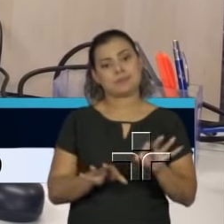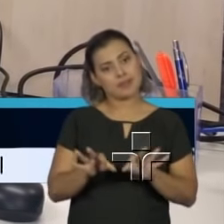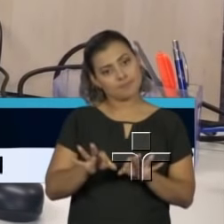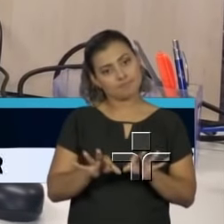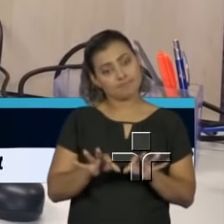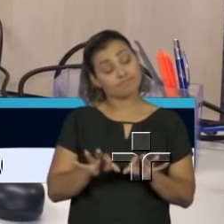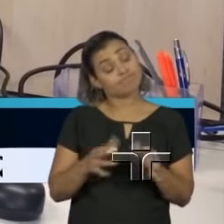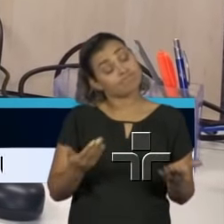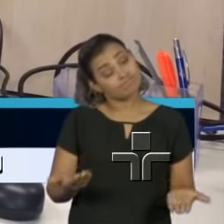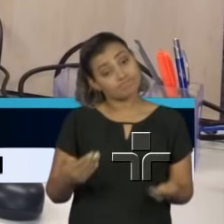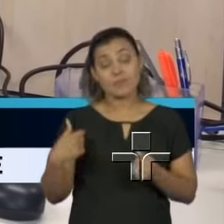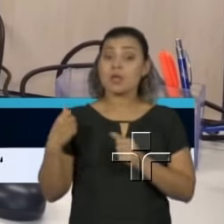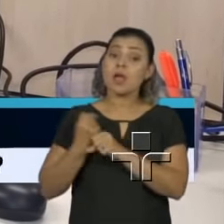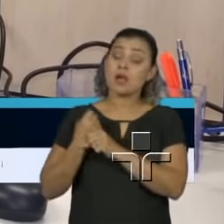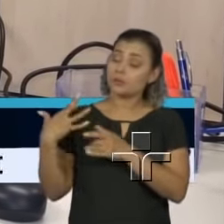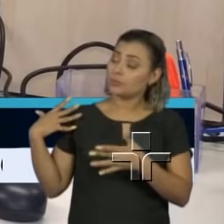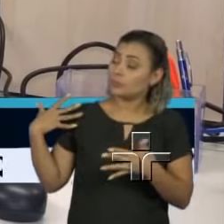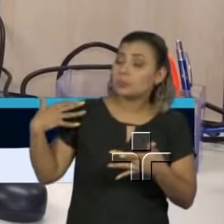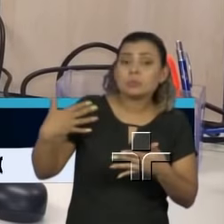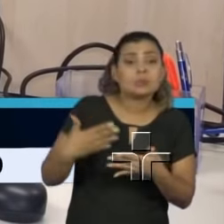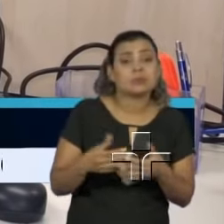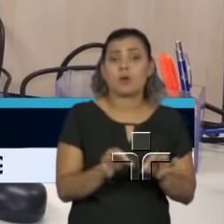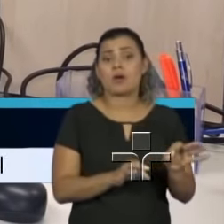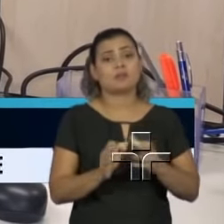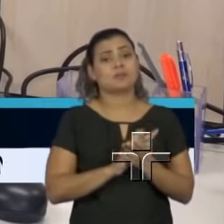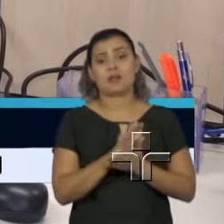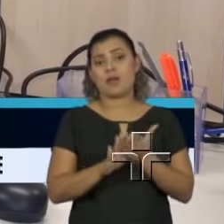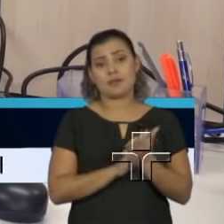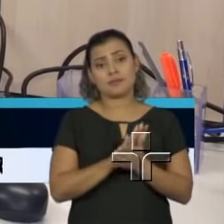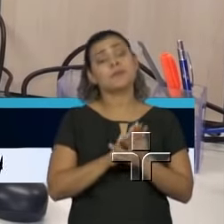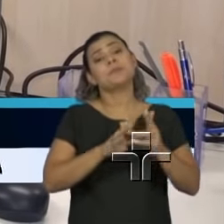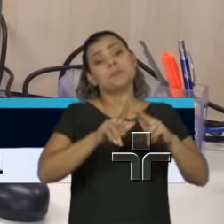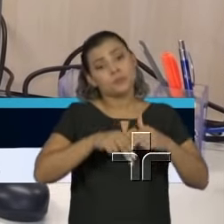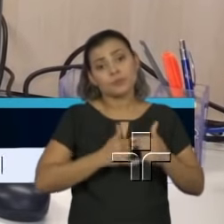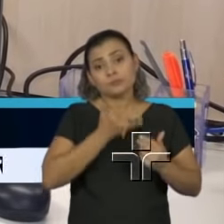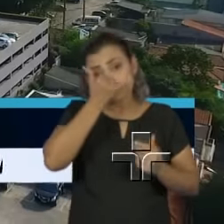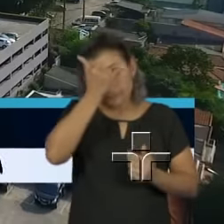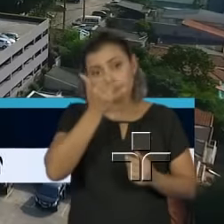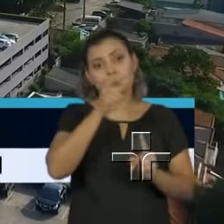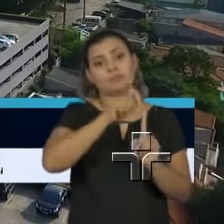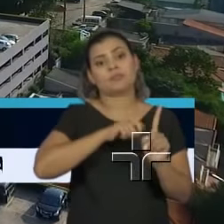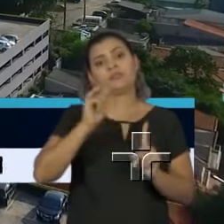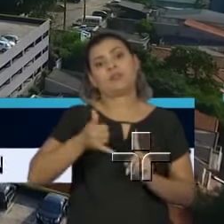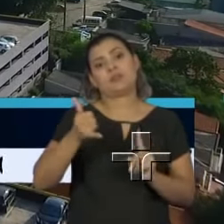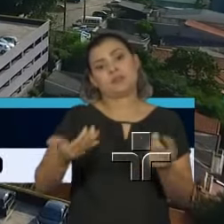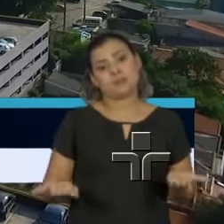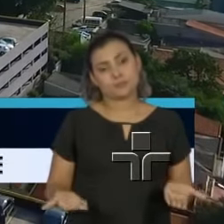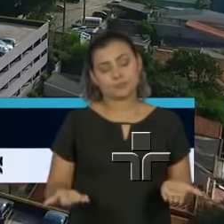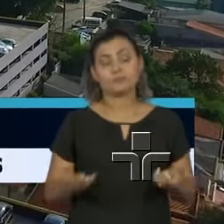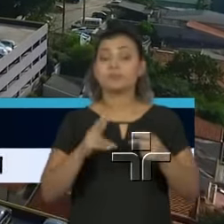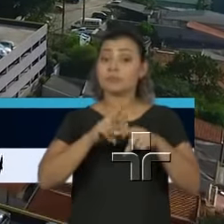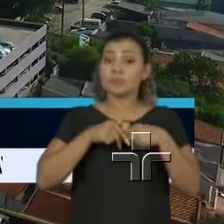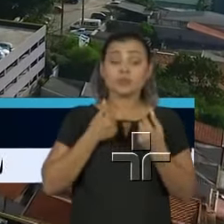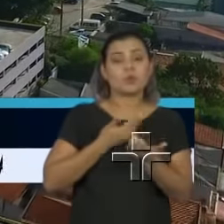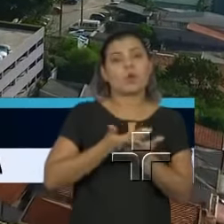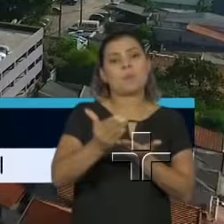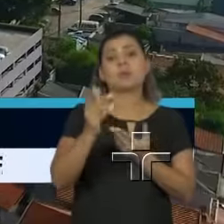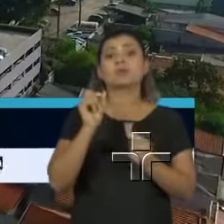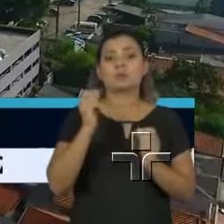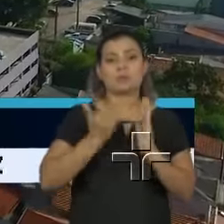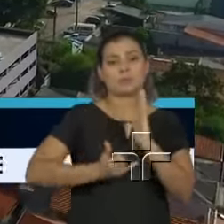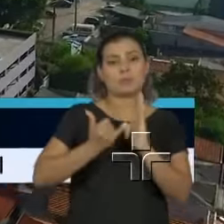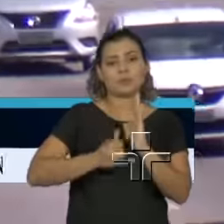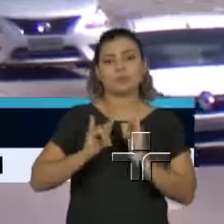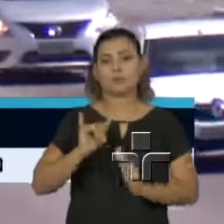se organiza ao longo do ano para fazer frente às contas do início do ano seguinte. As principais contas do início do ano são impostos